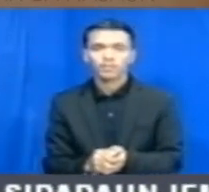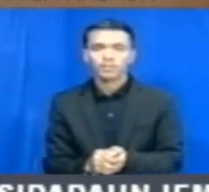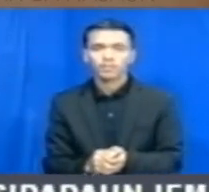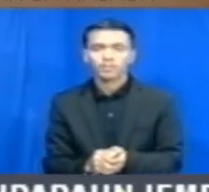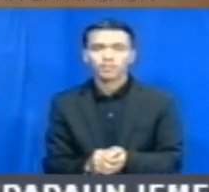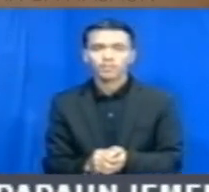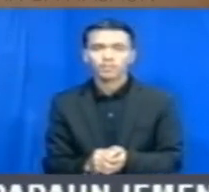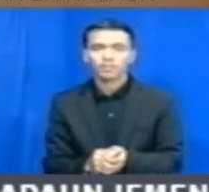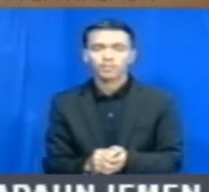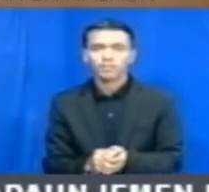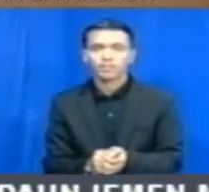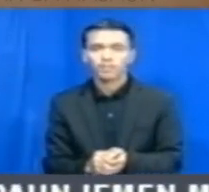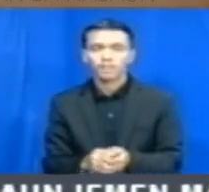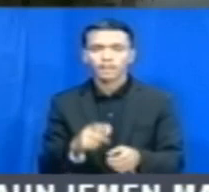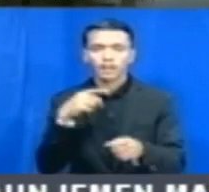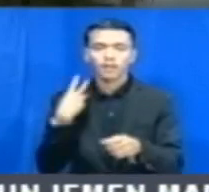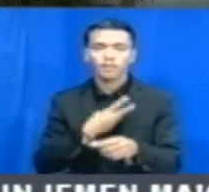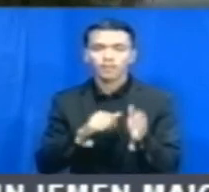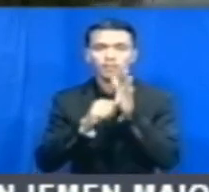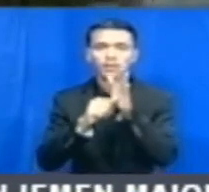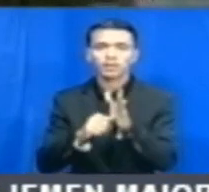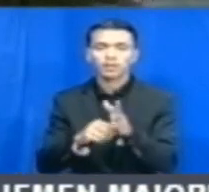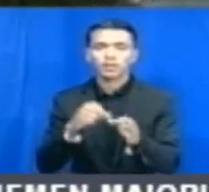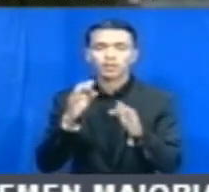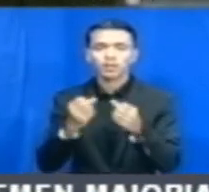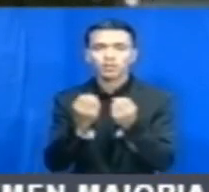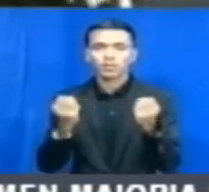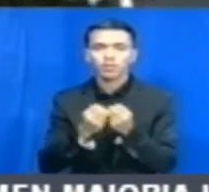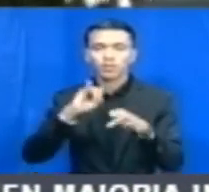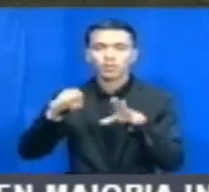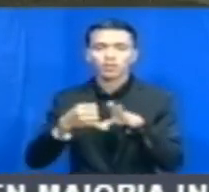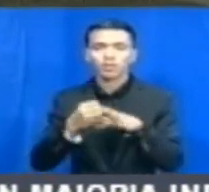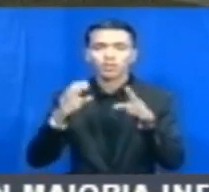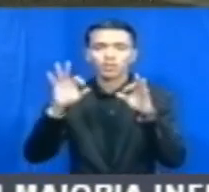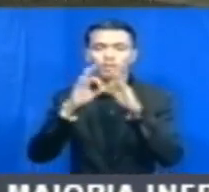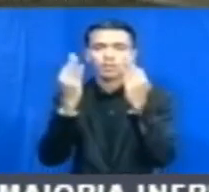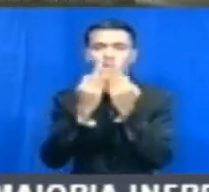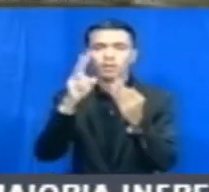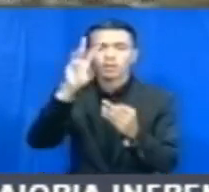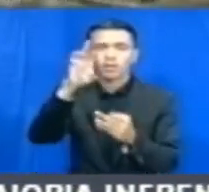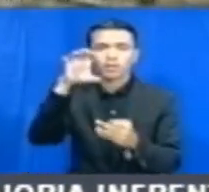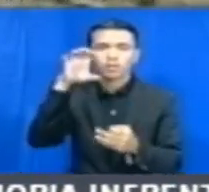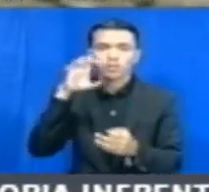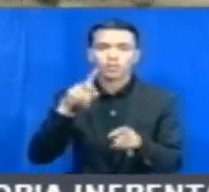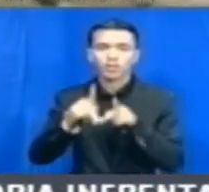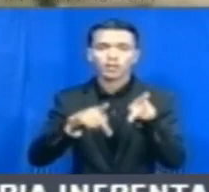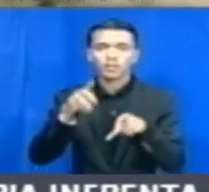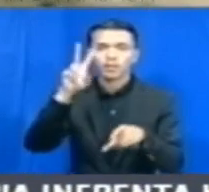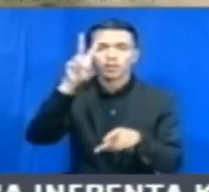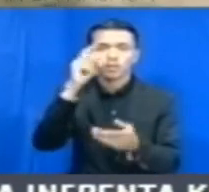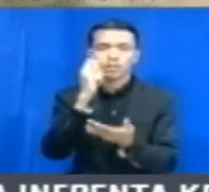tempo, antes de Salvador, a minha presença. Entretanto, o suco ne acumula uma cain atos nen, o habitante Rihun